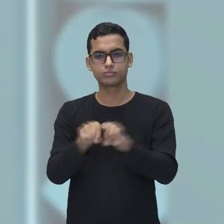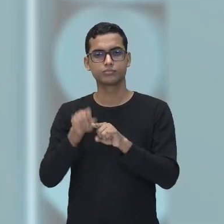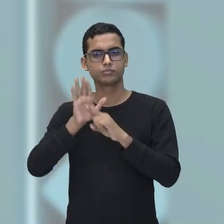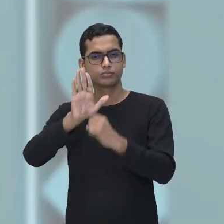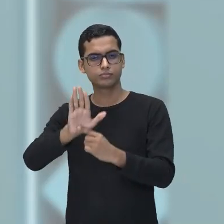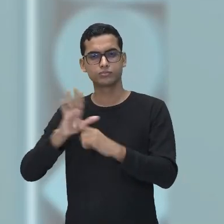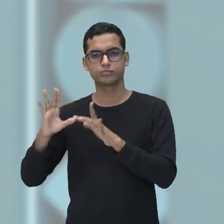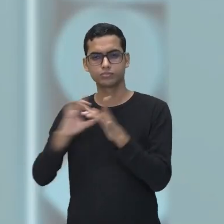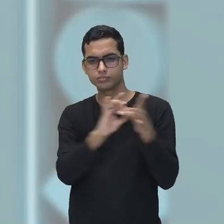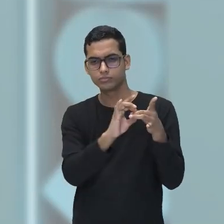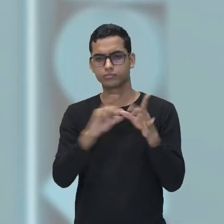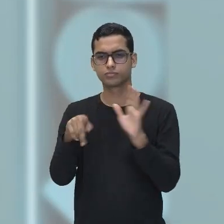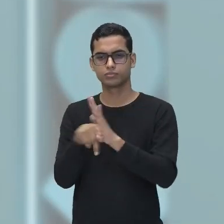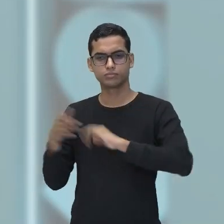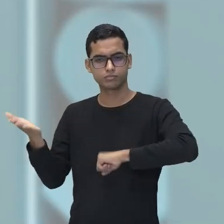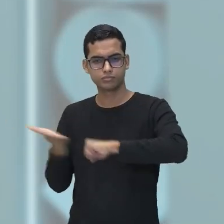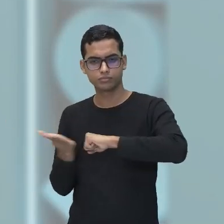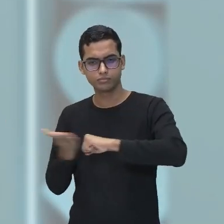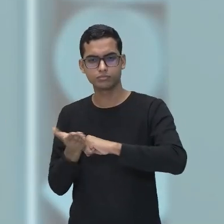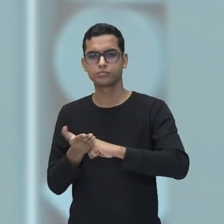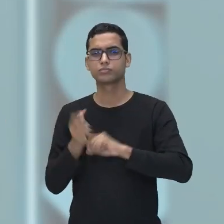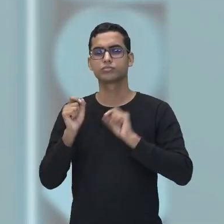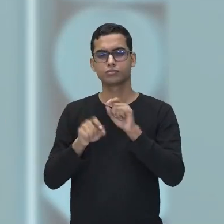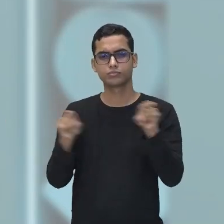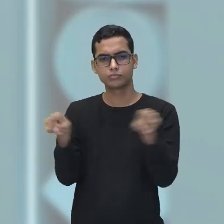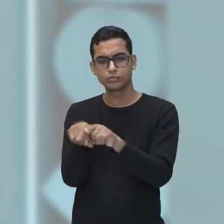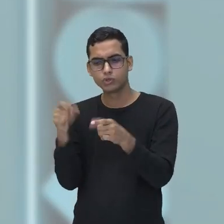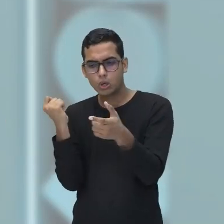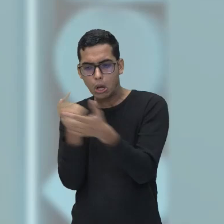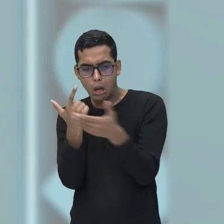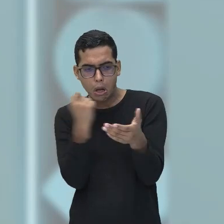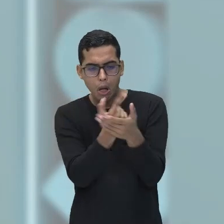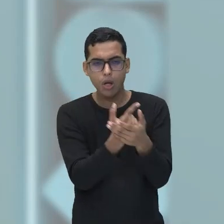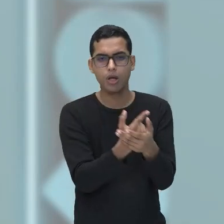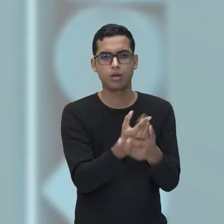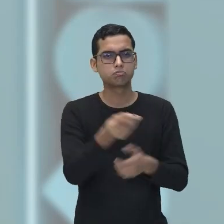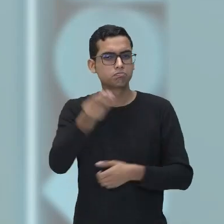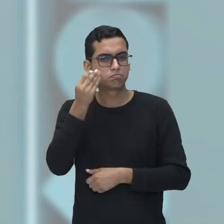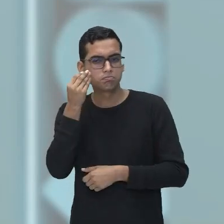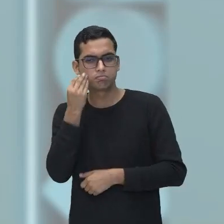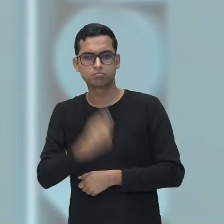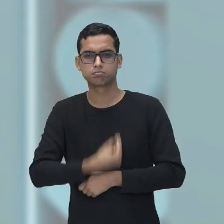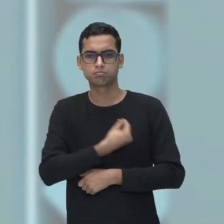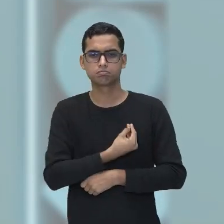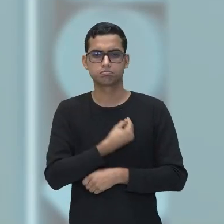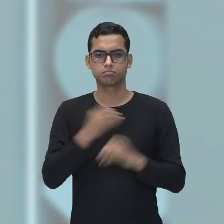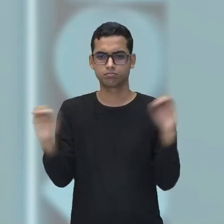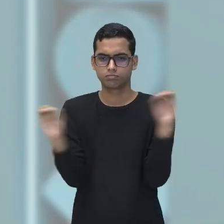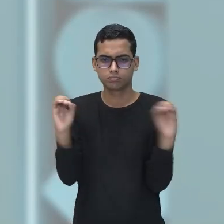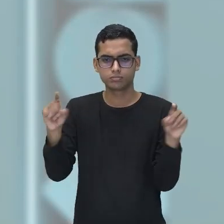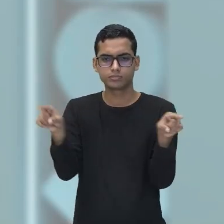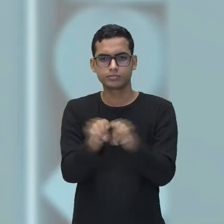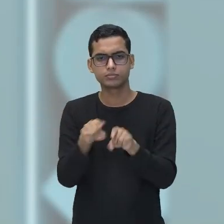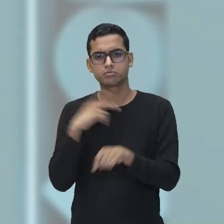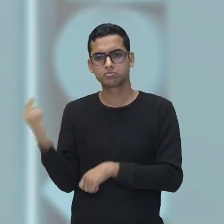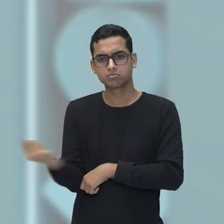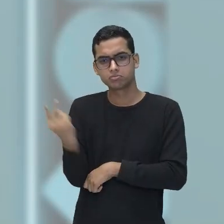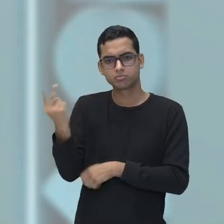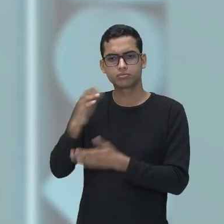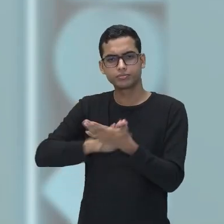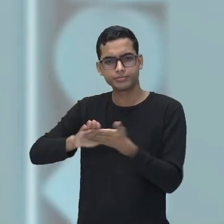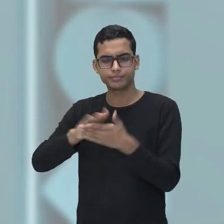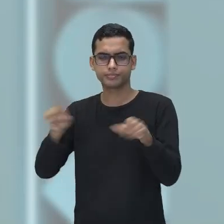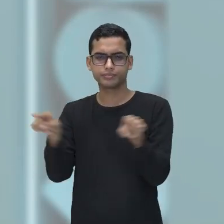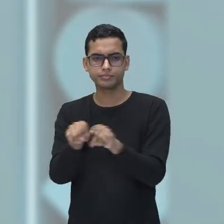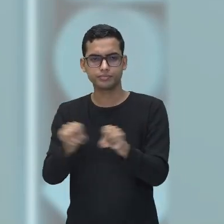do consumismo, né, do não observar a vida e não dar valor e não enxergar as coisas com o